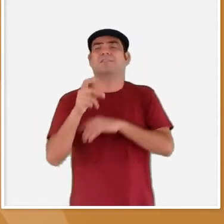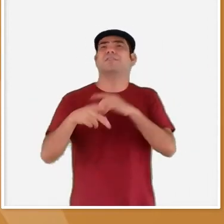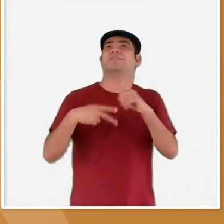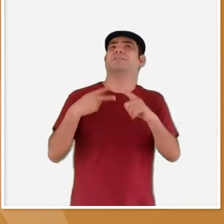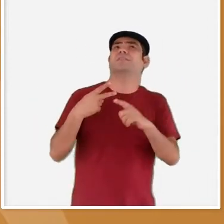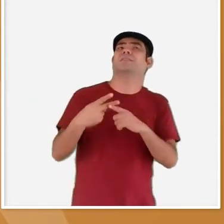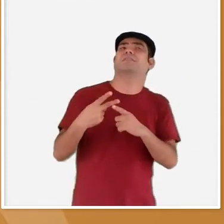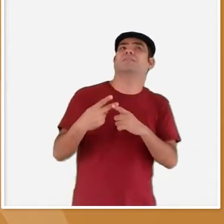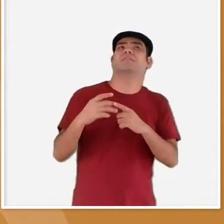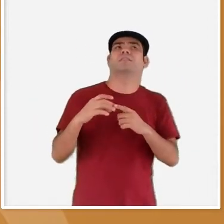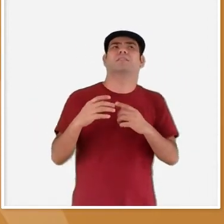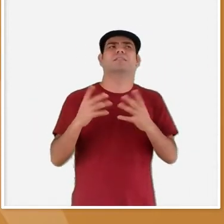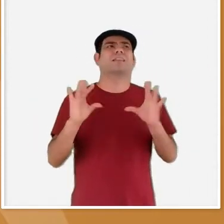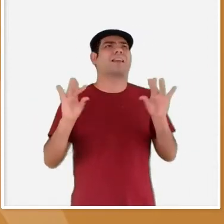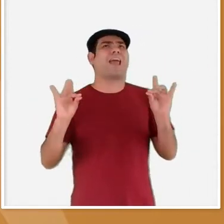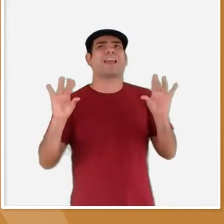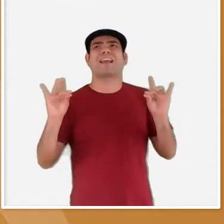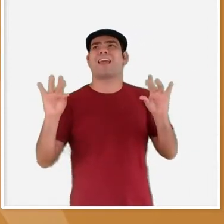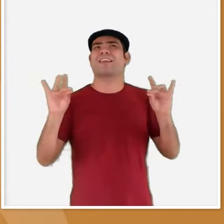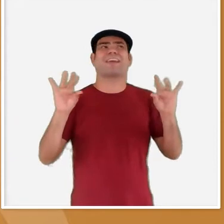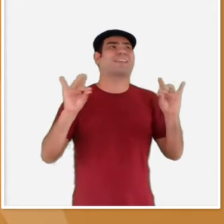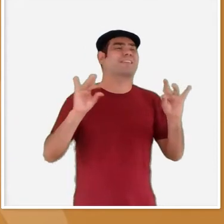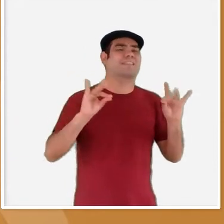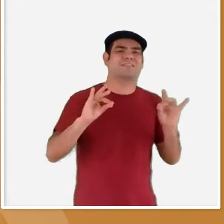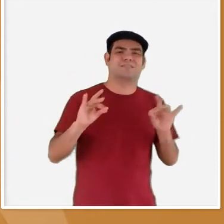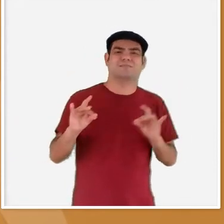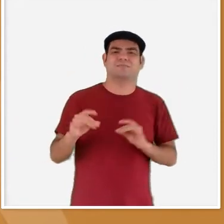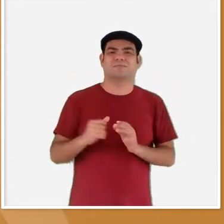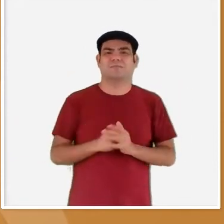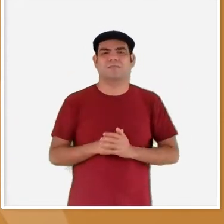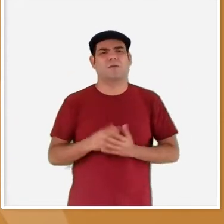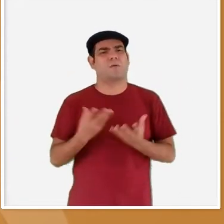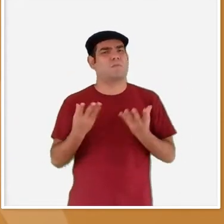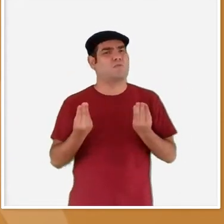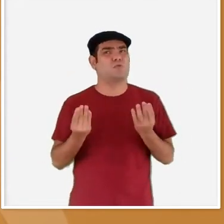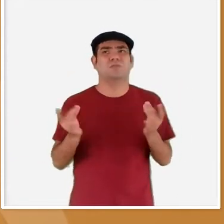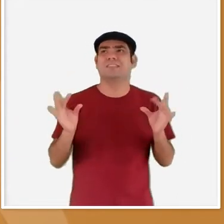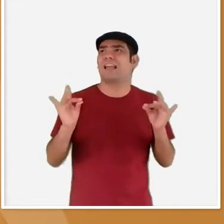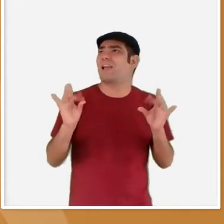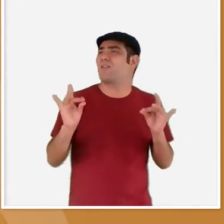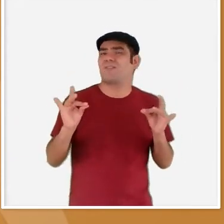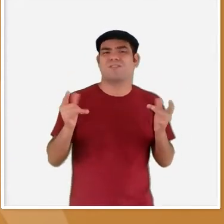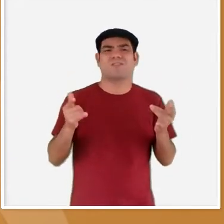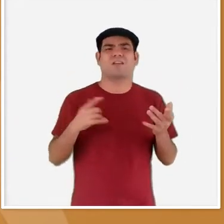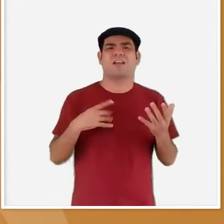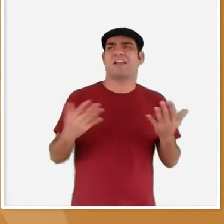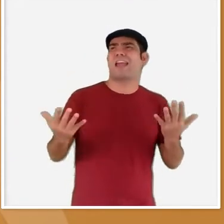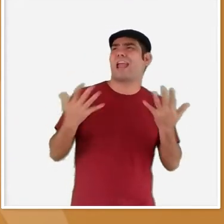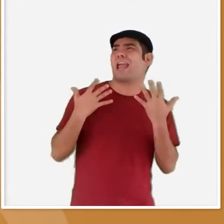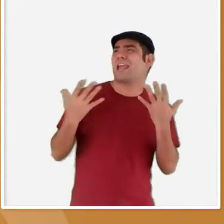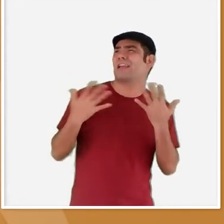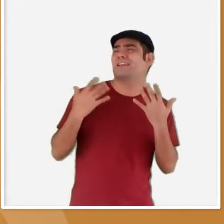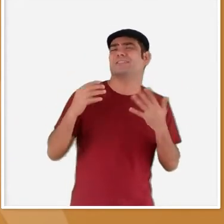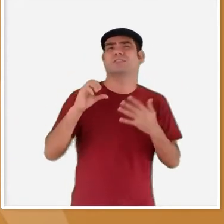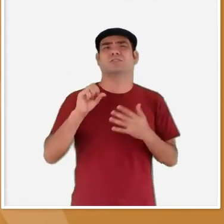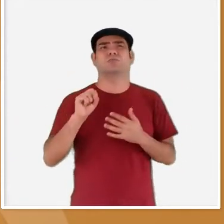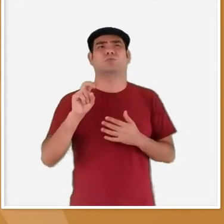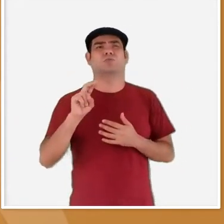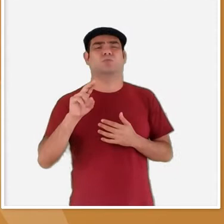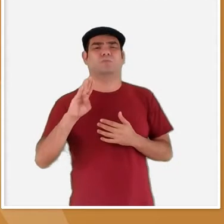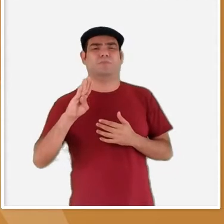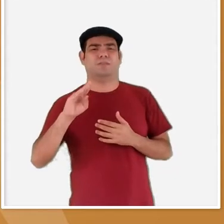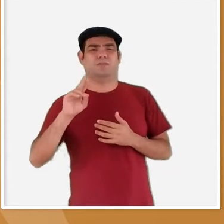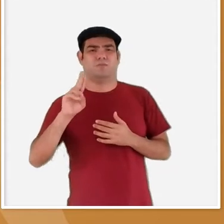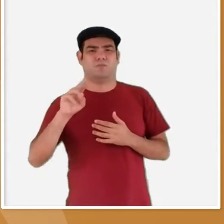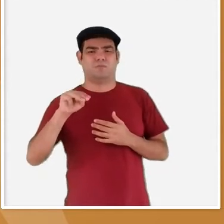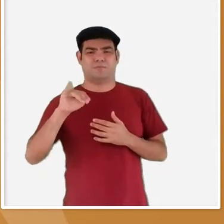clima seco, o seco, muito seco, quente, subúmido e quente e úmido. A região quente e